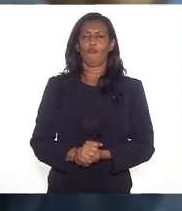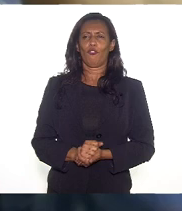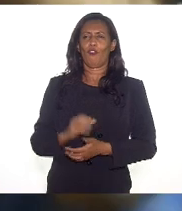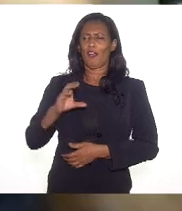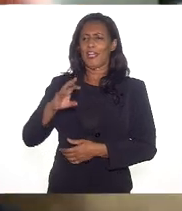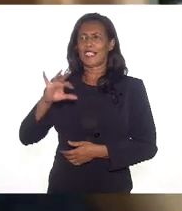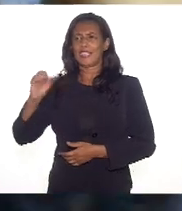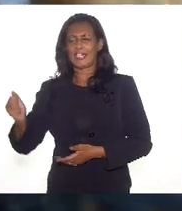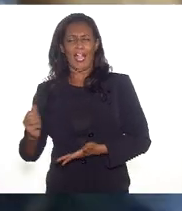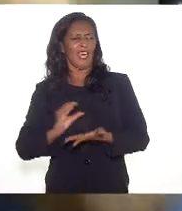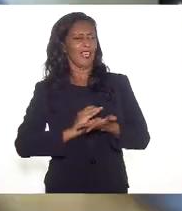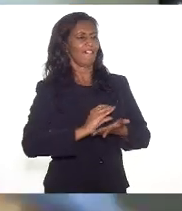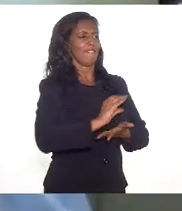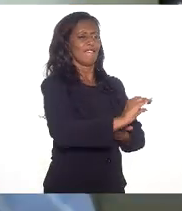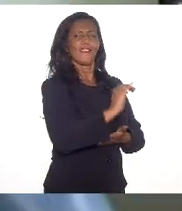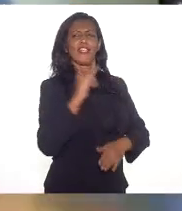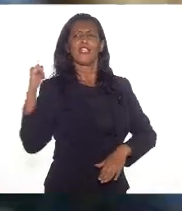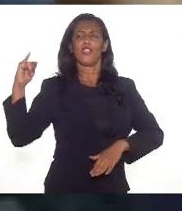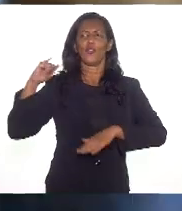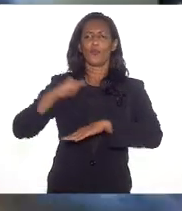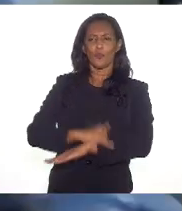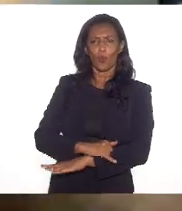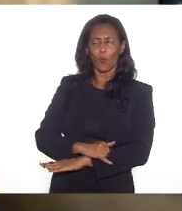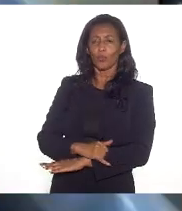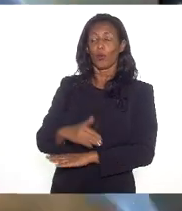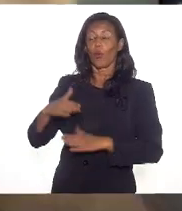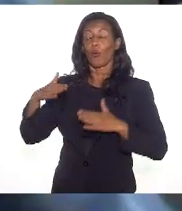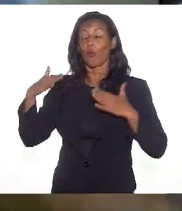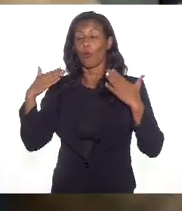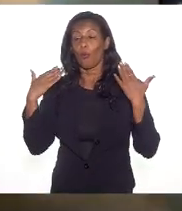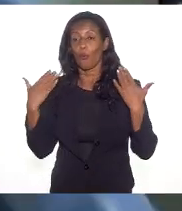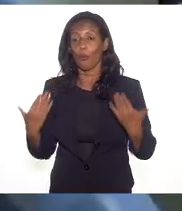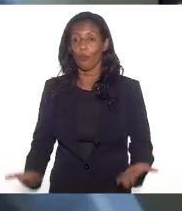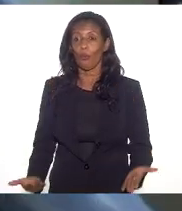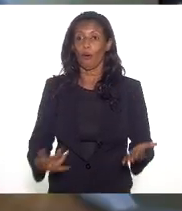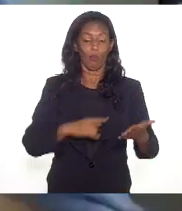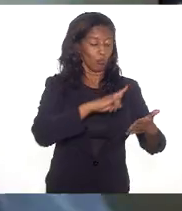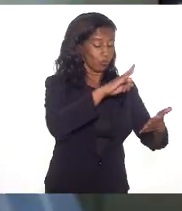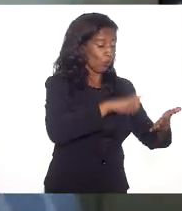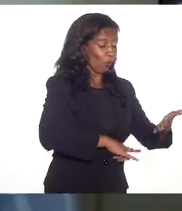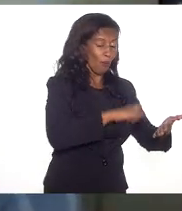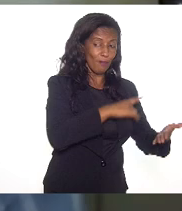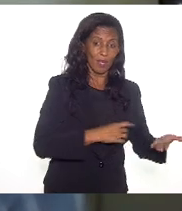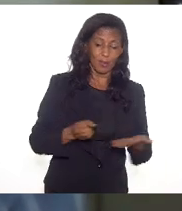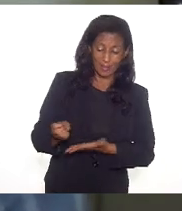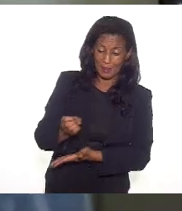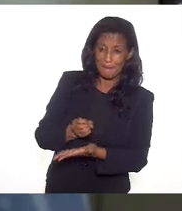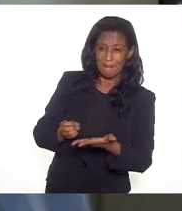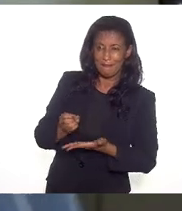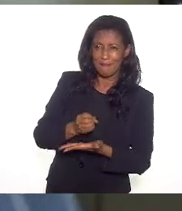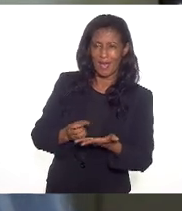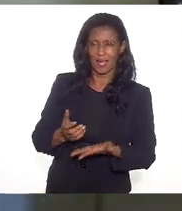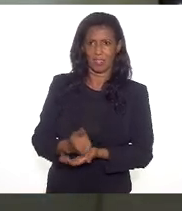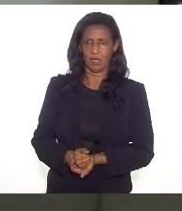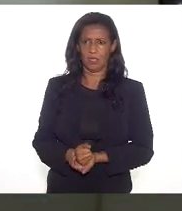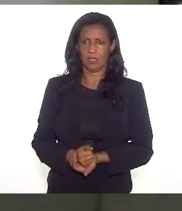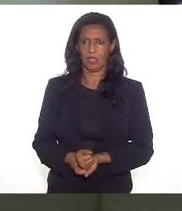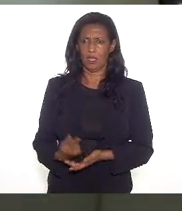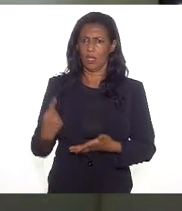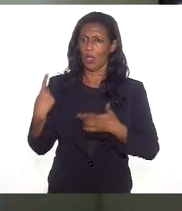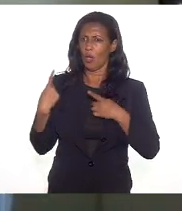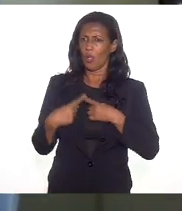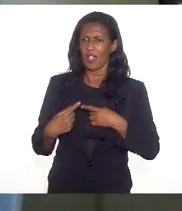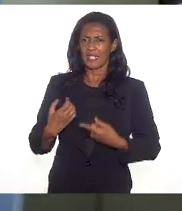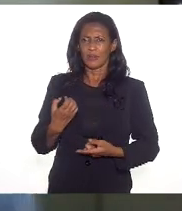vai investir em porto, aeroporto. Qual o documento que um embasa para dizer isso? Porque nos 5 eixos